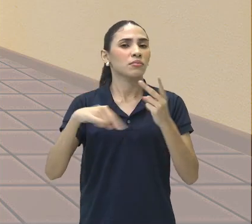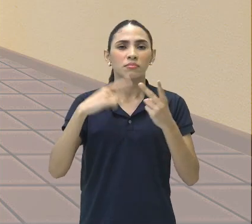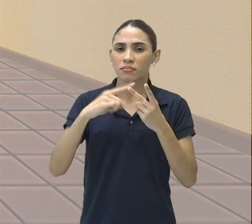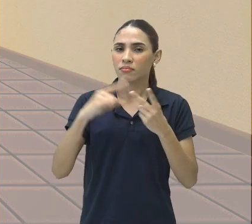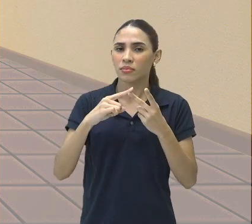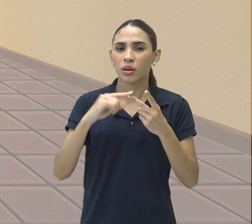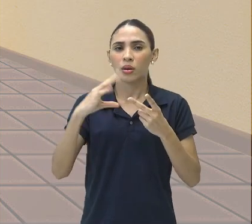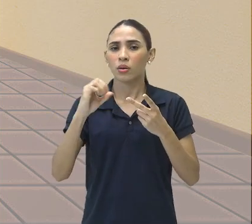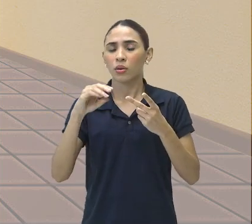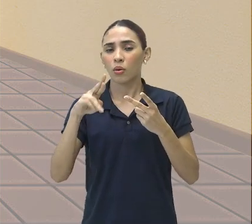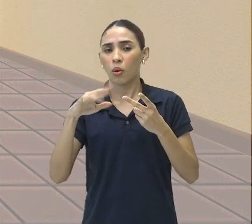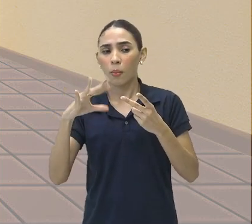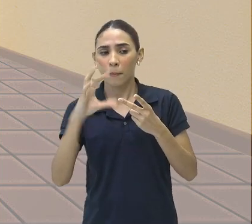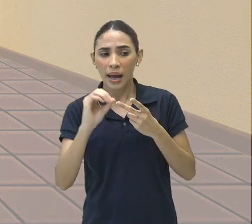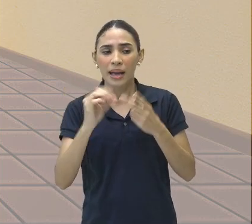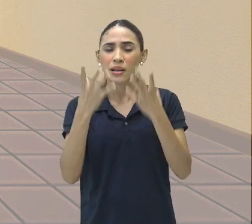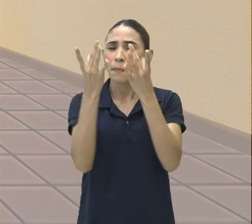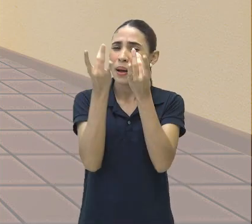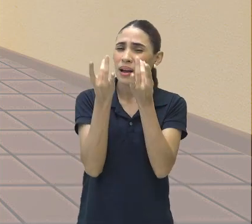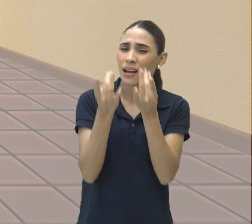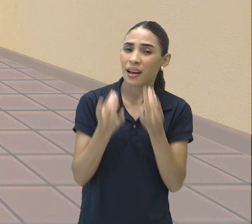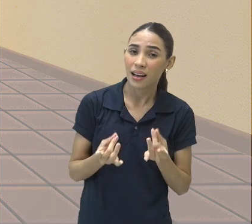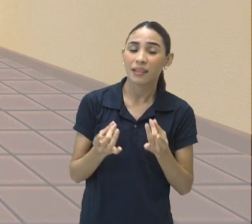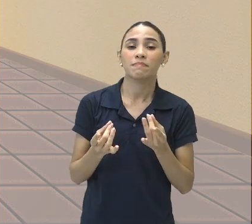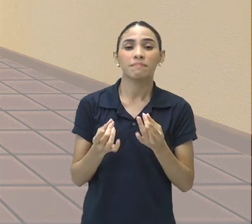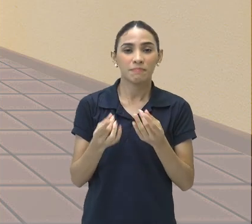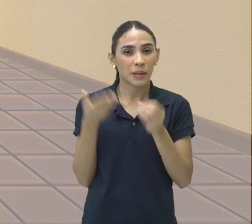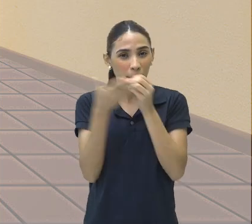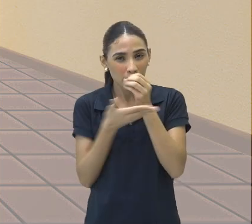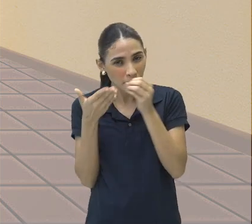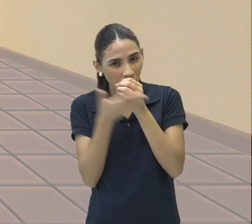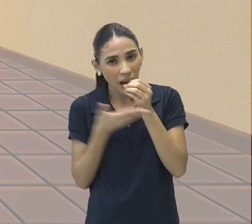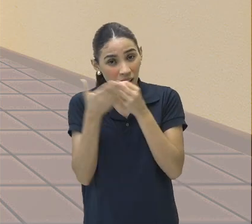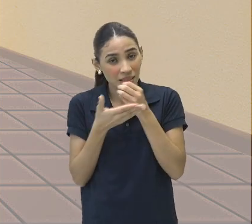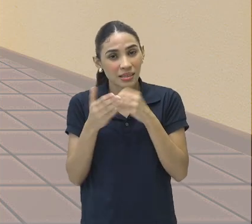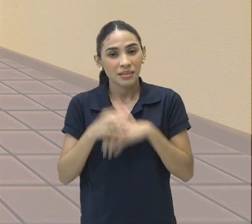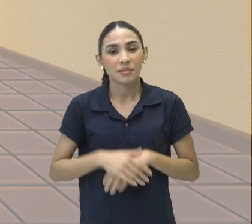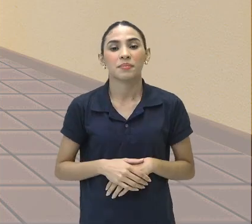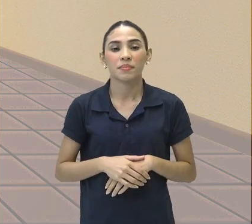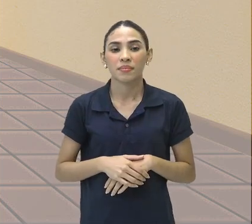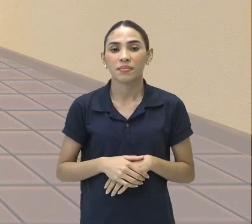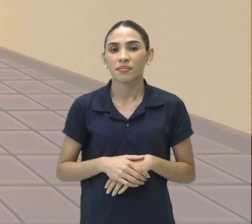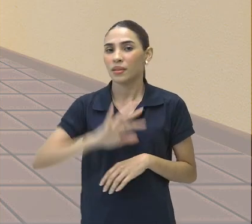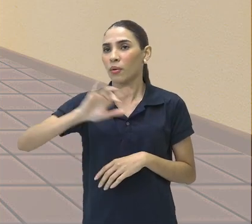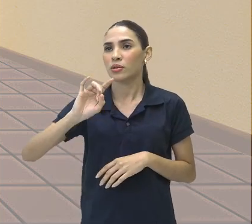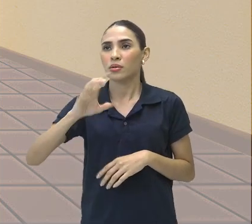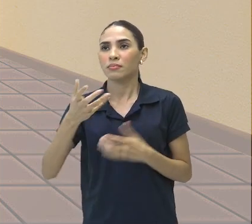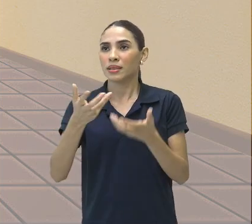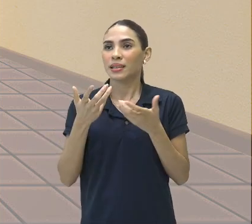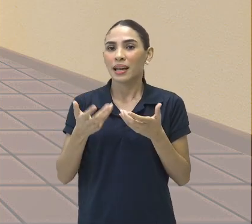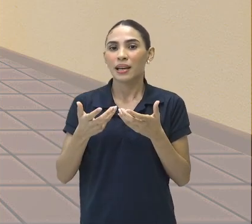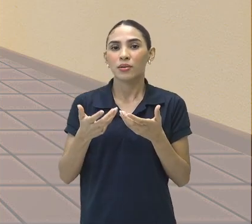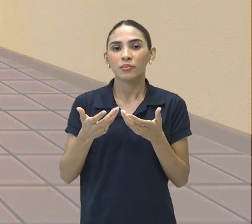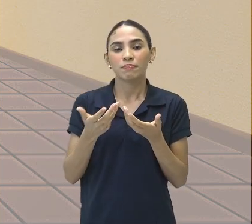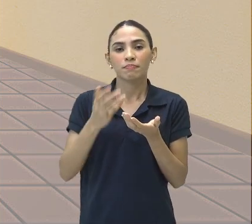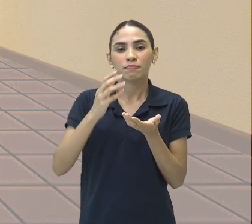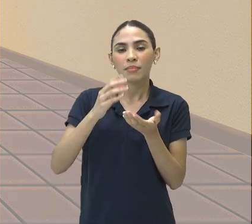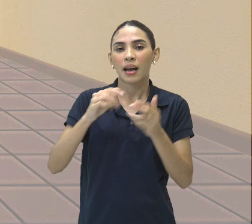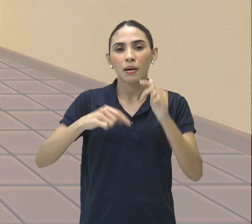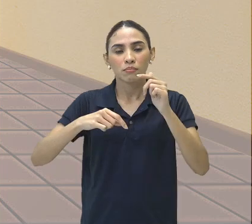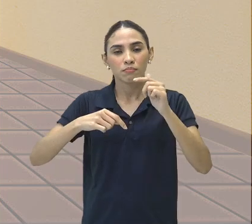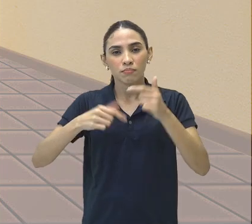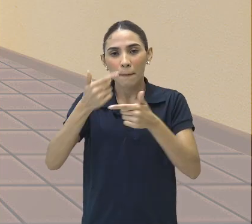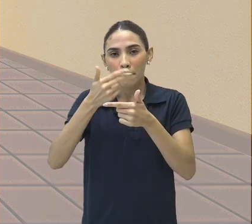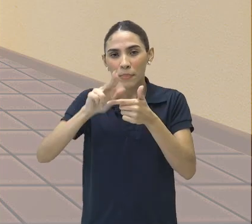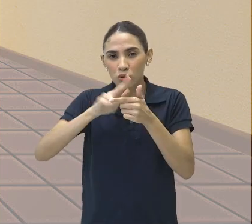consumidor, como eu falei ainda agora, né? Que regem essa coisa. Não é simplesmente chegar lá, vou fazer brigadeiro para vender e o